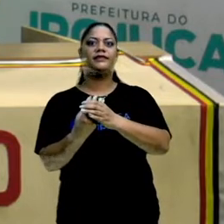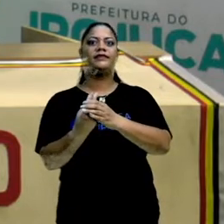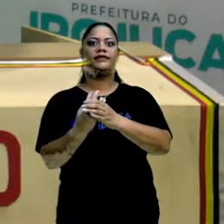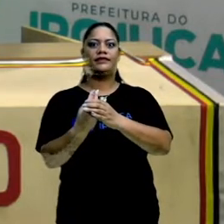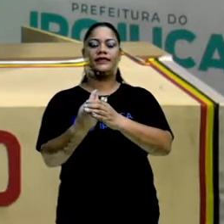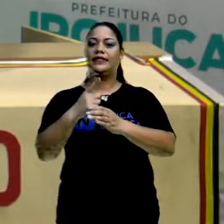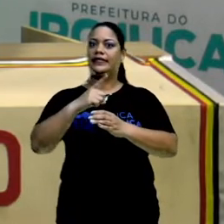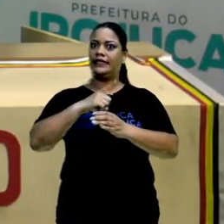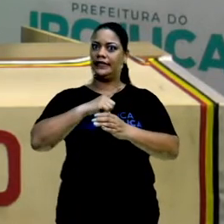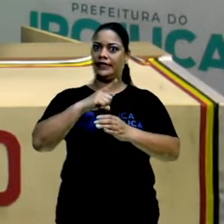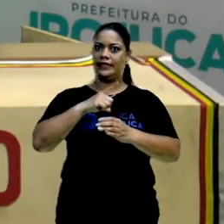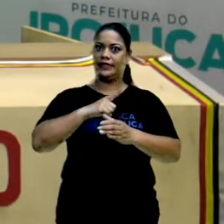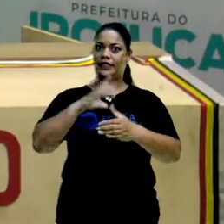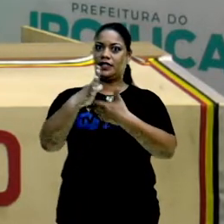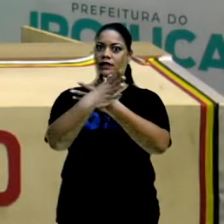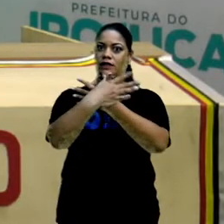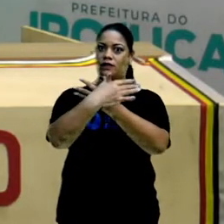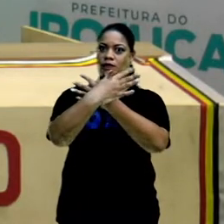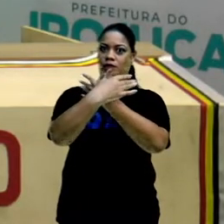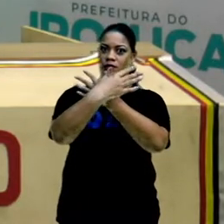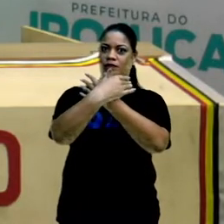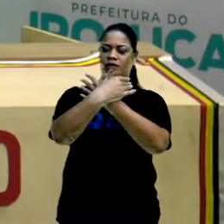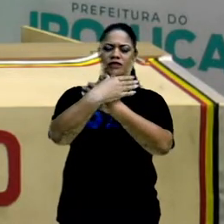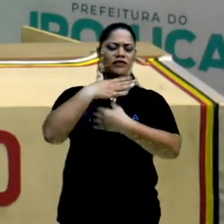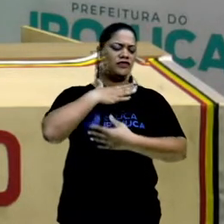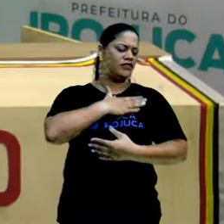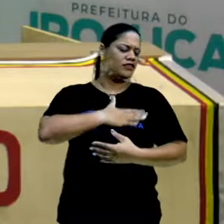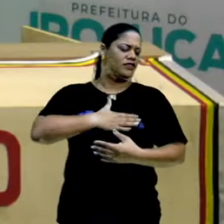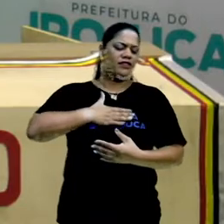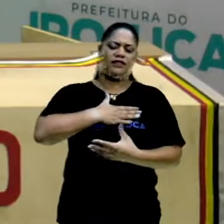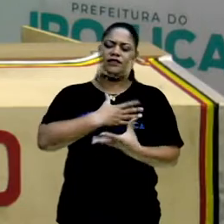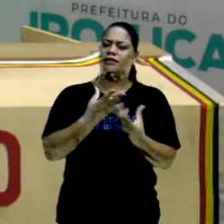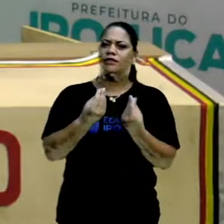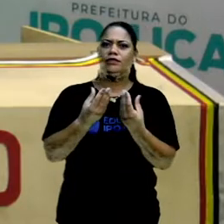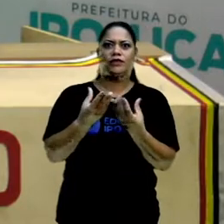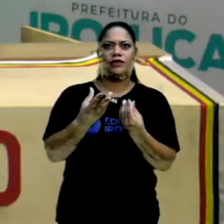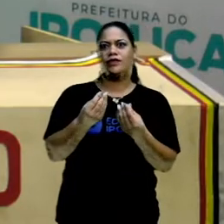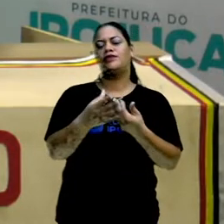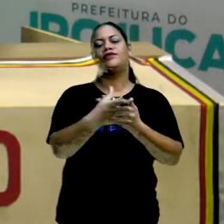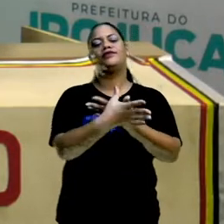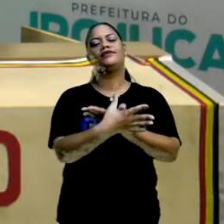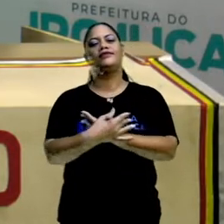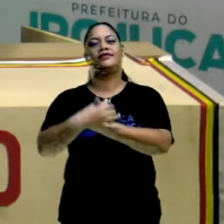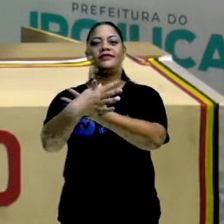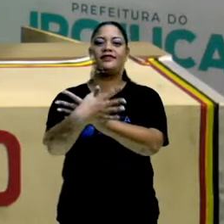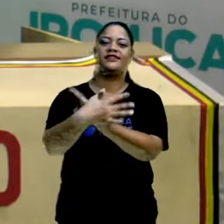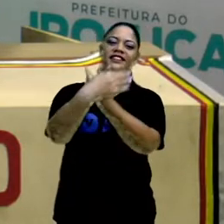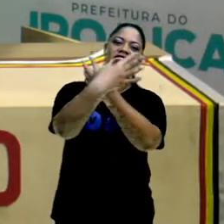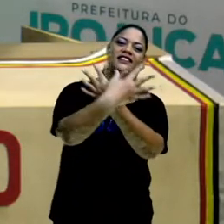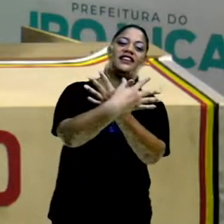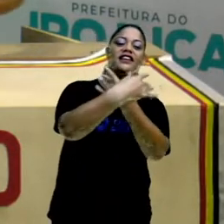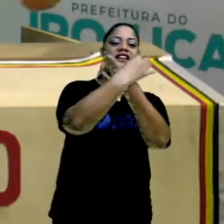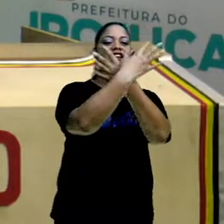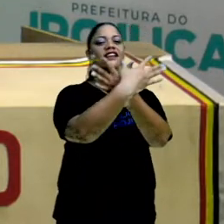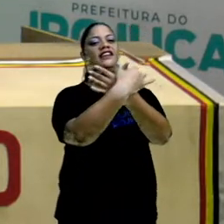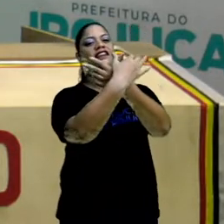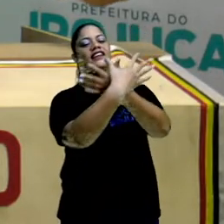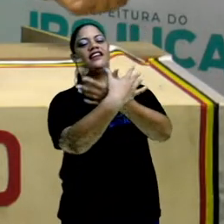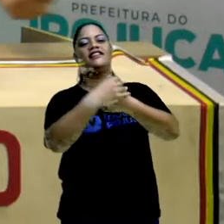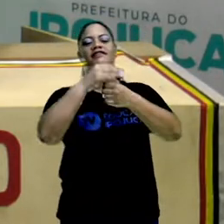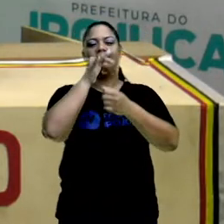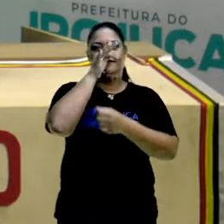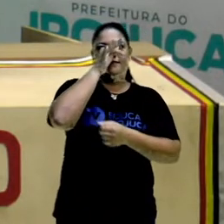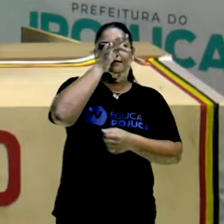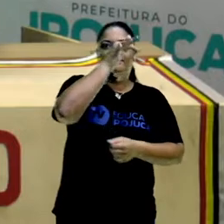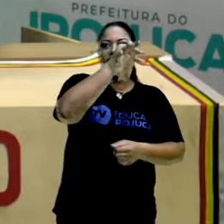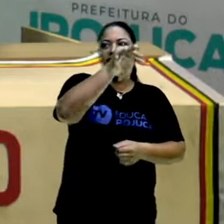uma borboleta que gostava muito, mas muito de passear pelo jardim, onde tinha muitas